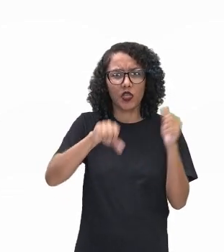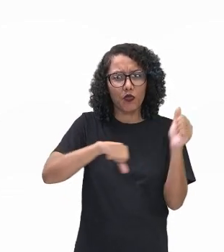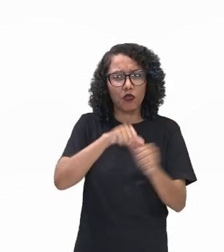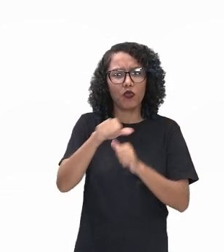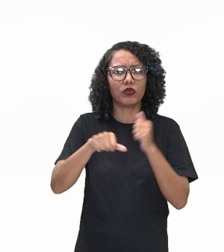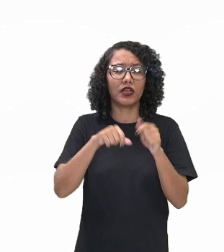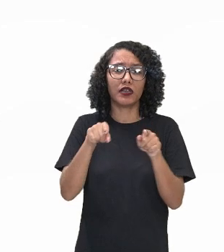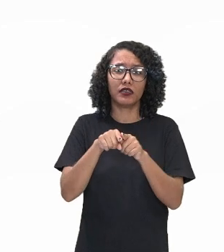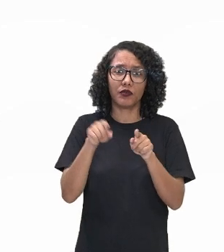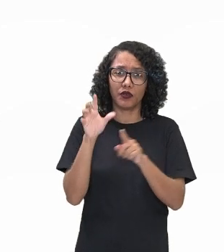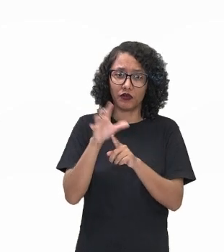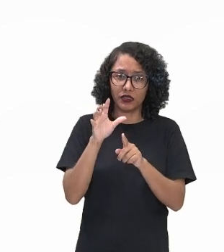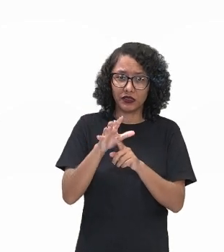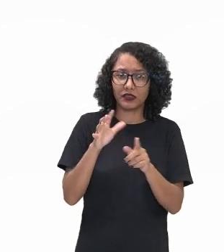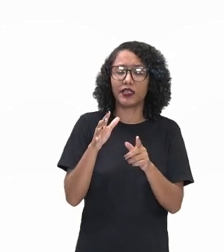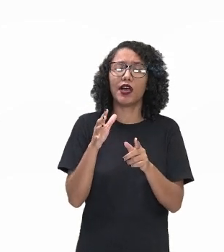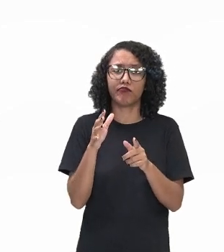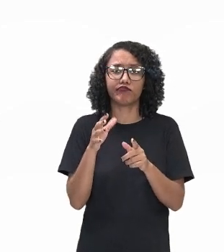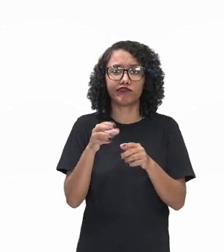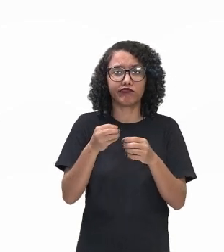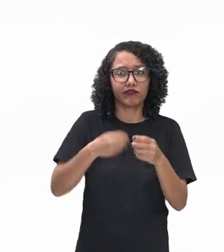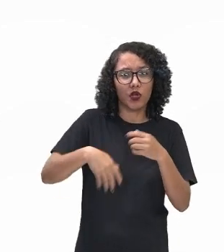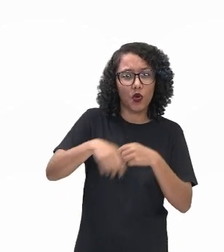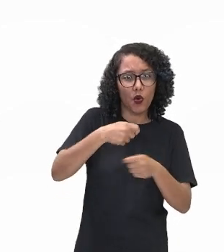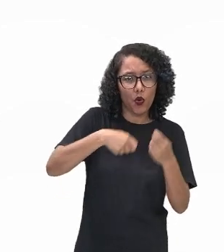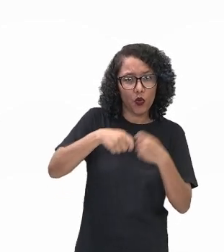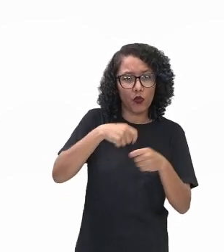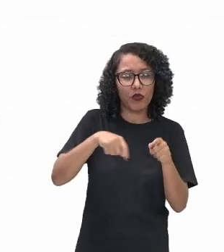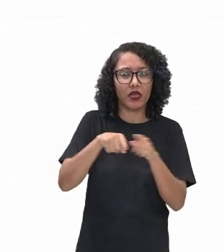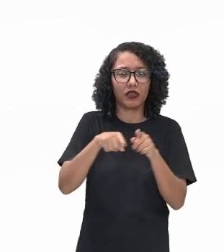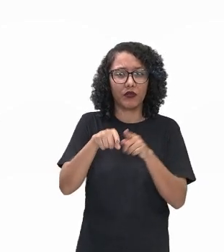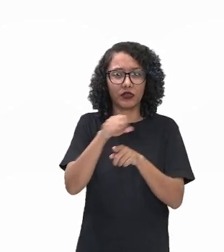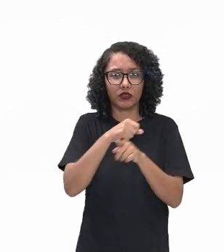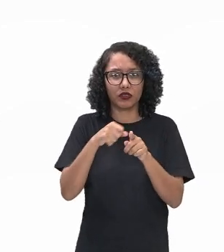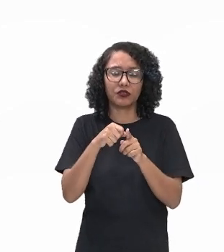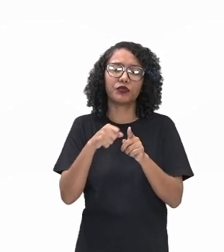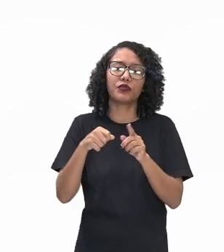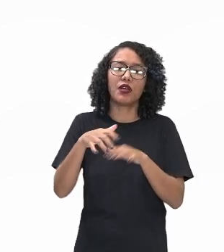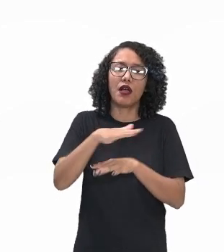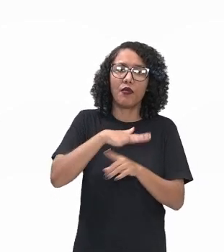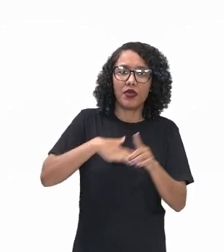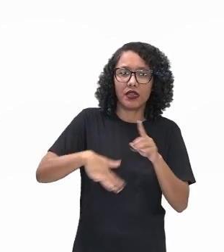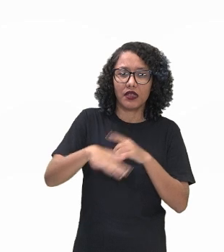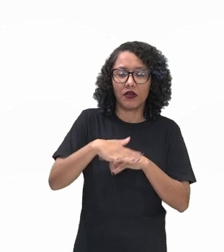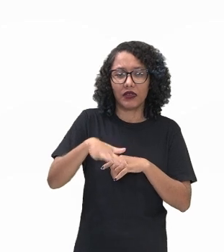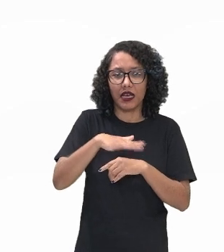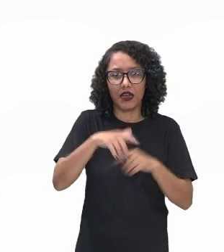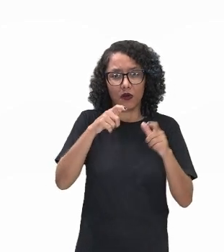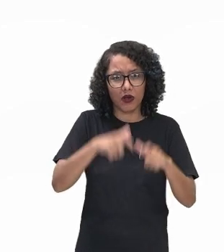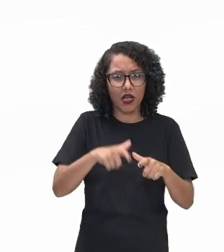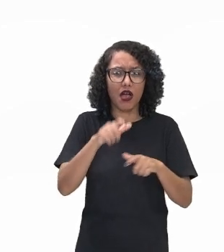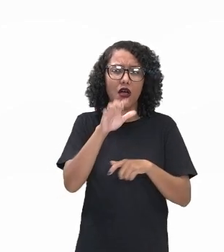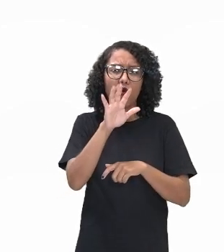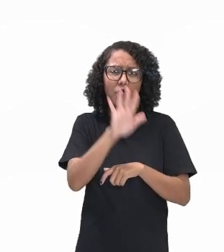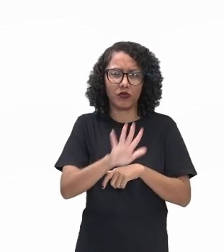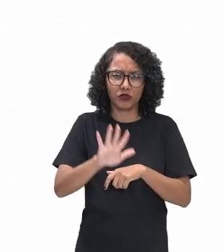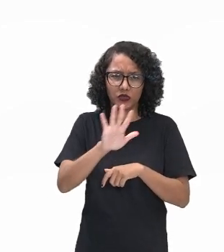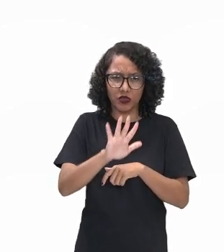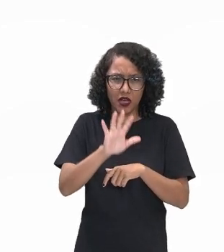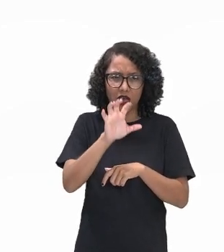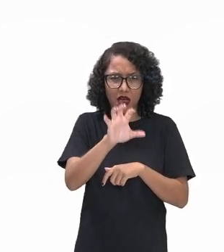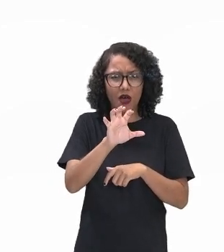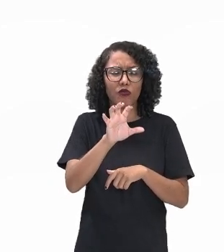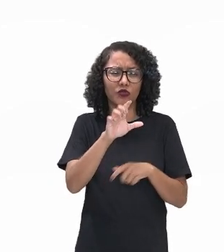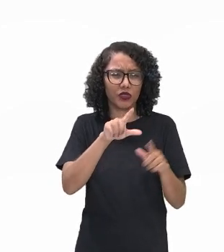causando impactos econômicos e socioambientais em âmbito local, regional, nacional e